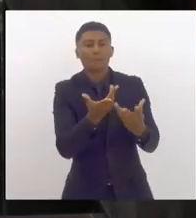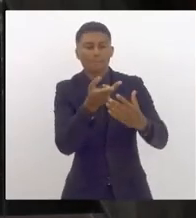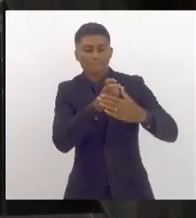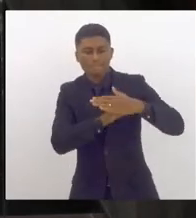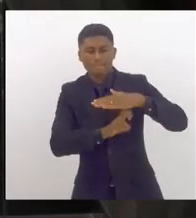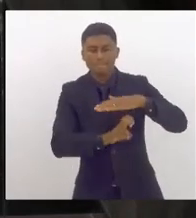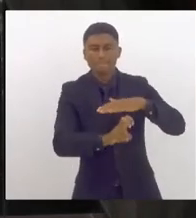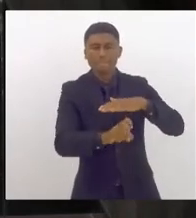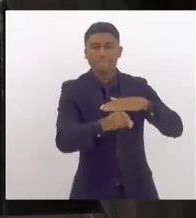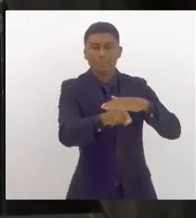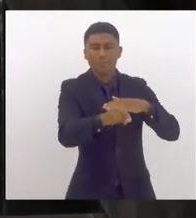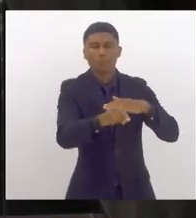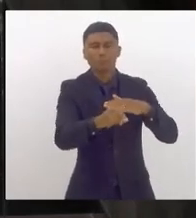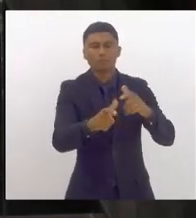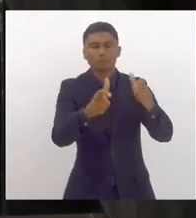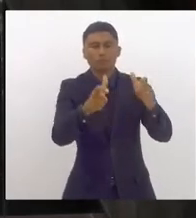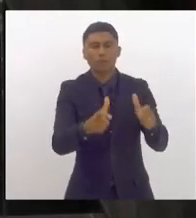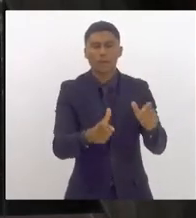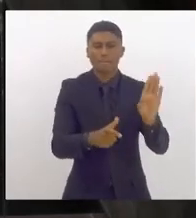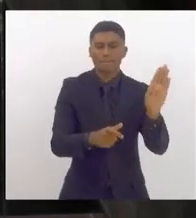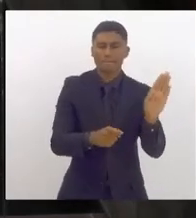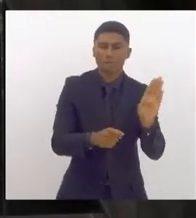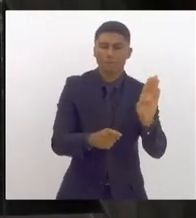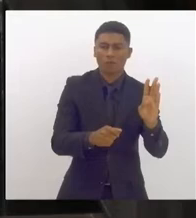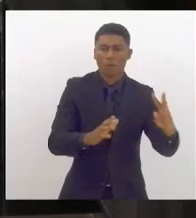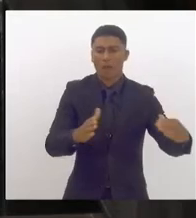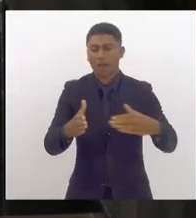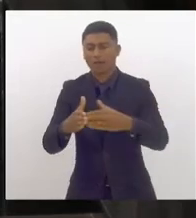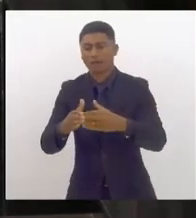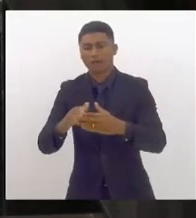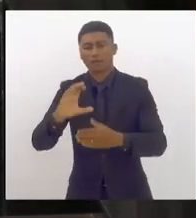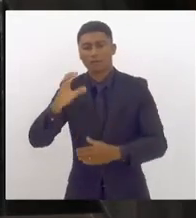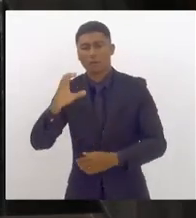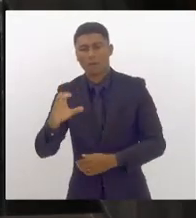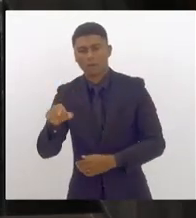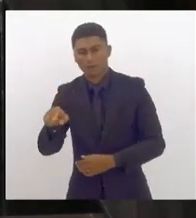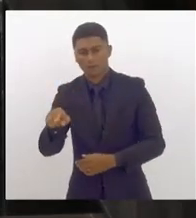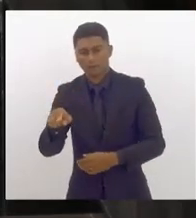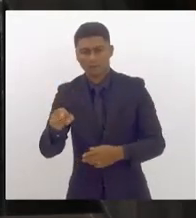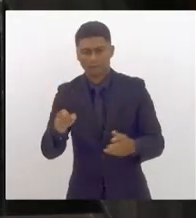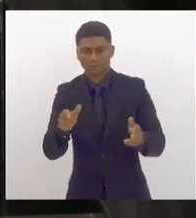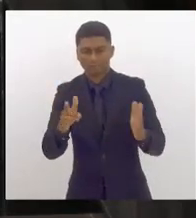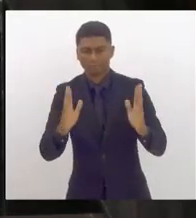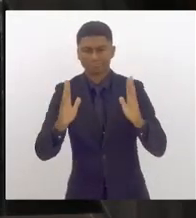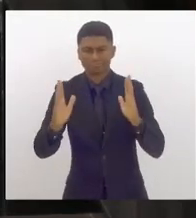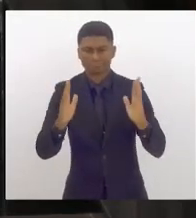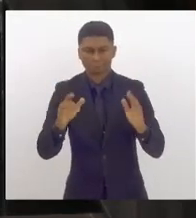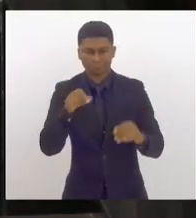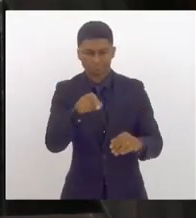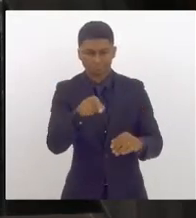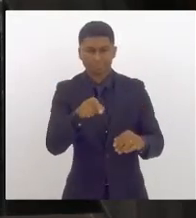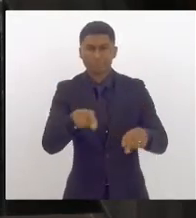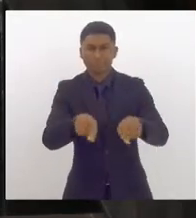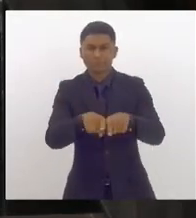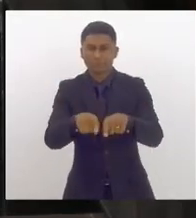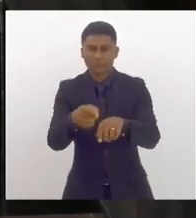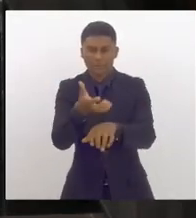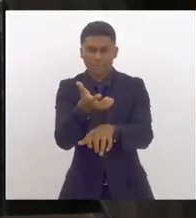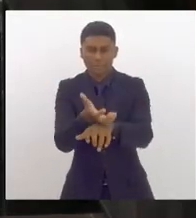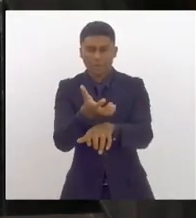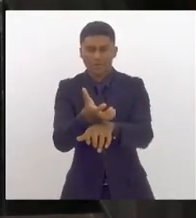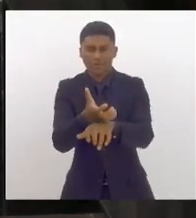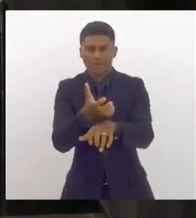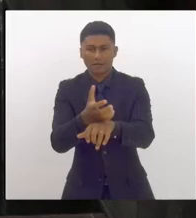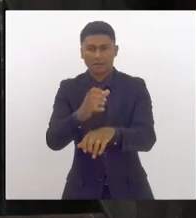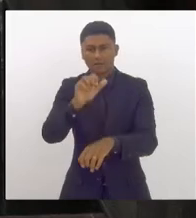até Copacabana especificamente o trecho Botafogo Praça Cardeal Arcoverde